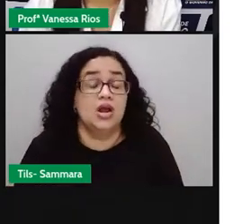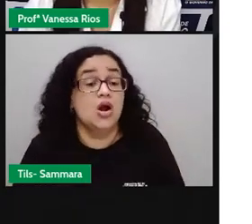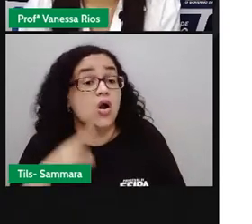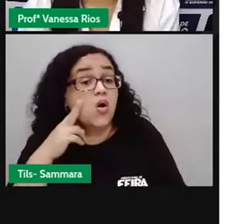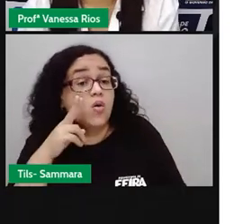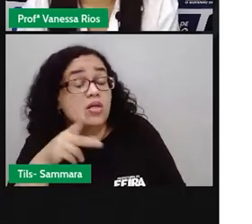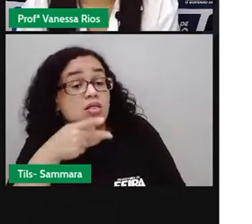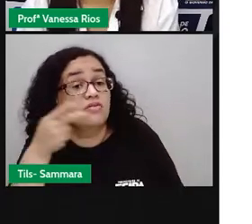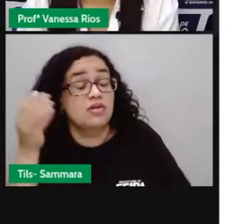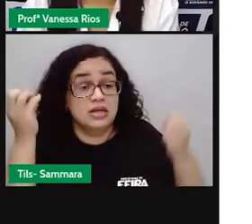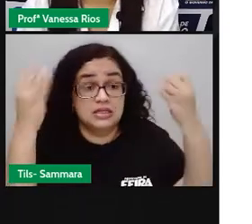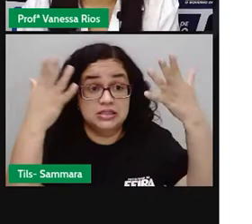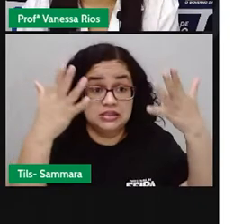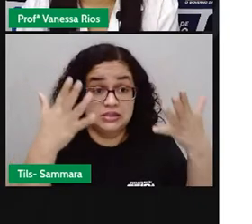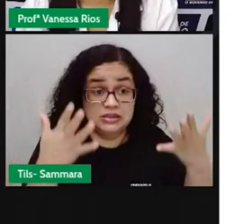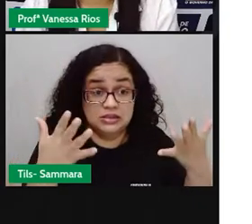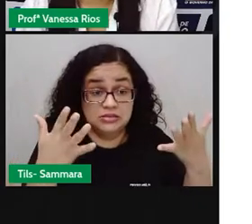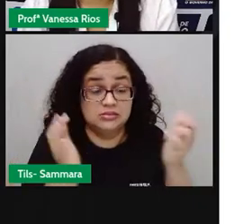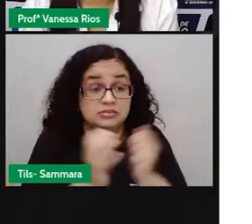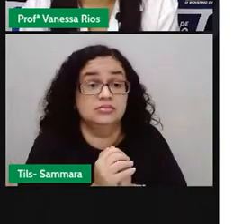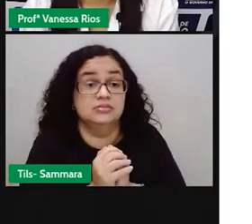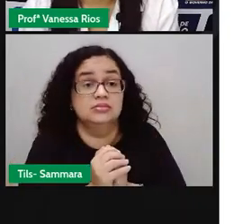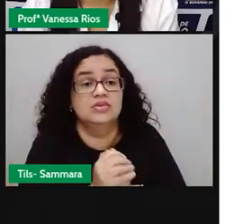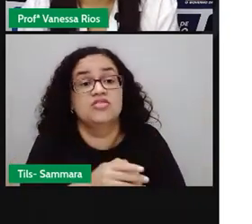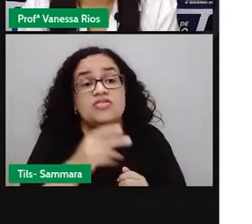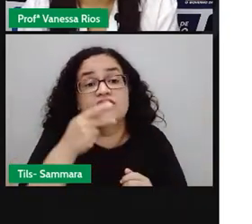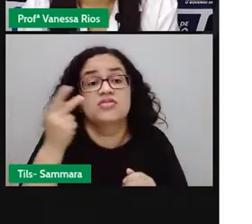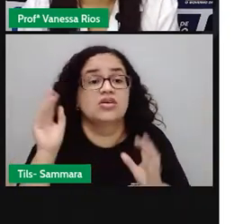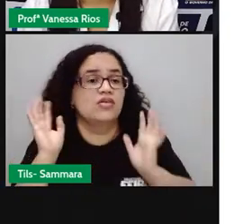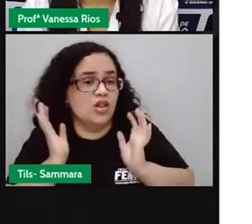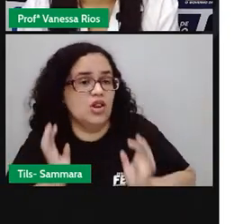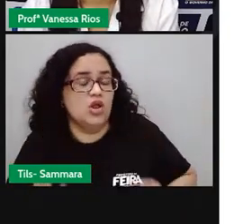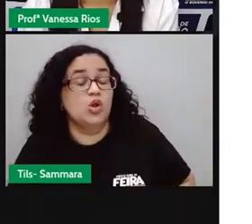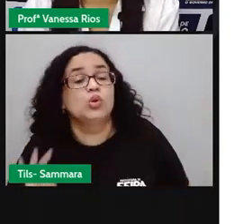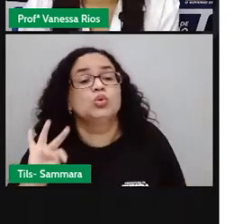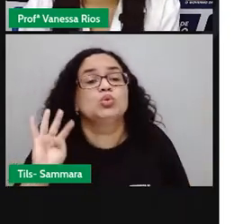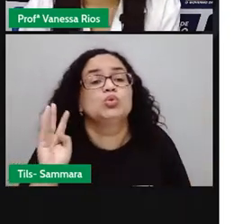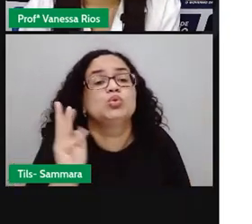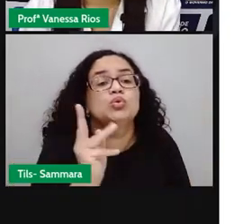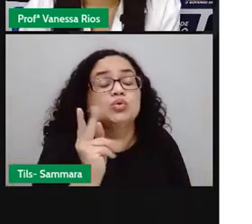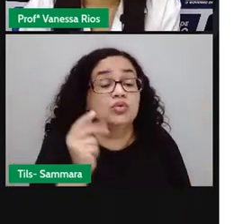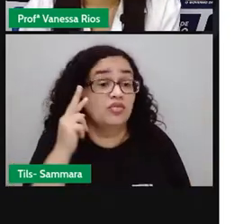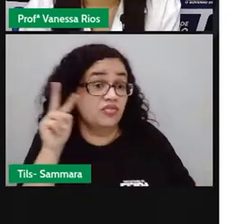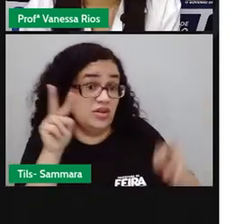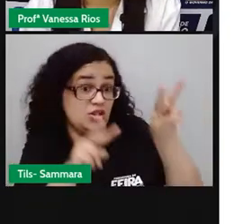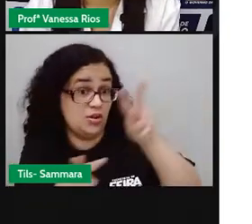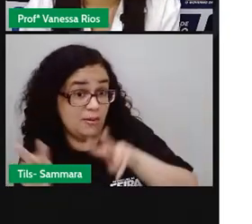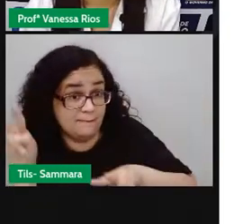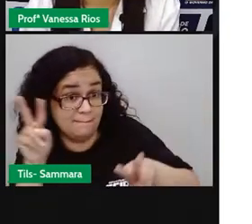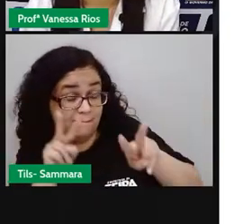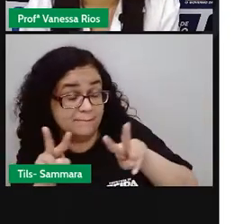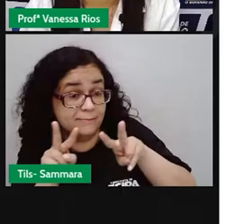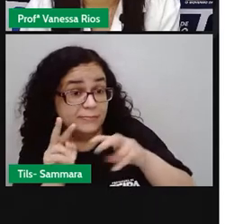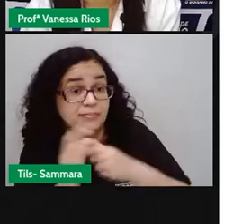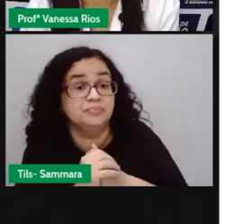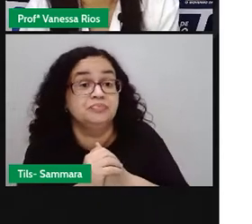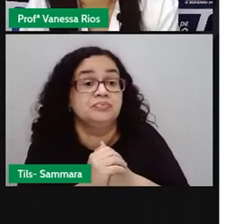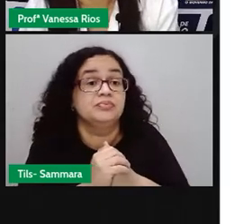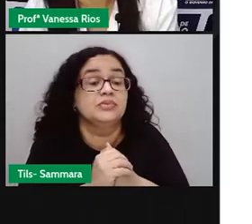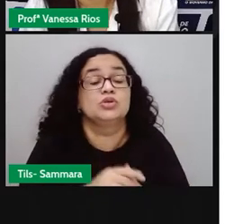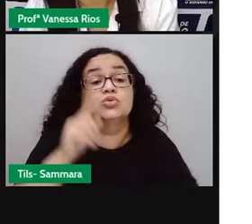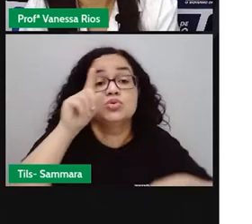Quando a gente fala em comportamentos, a Pro falou de tudo. Mas agora a gente vai observar os comportamentos